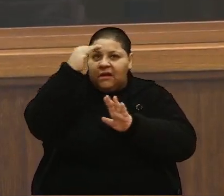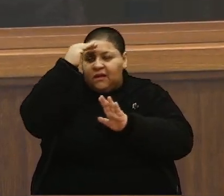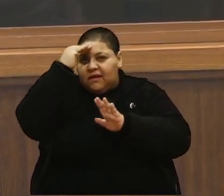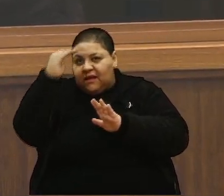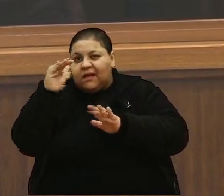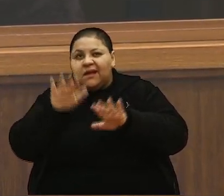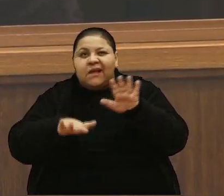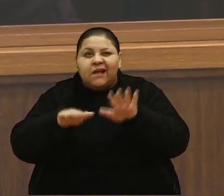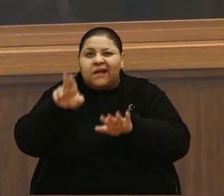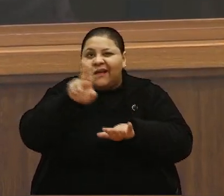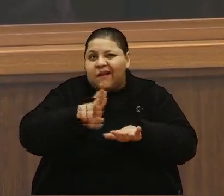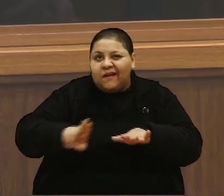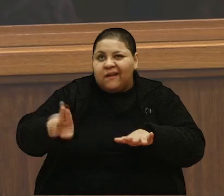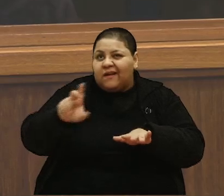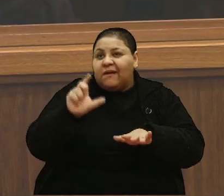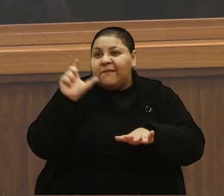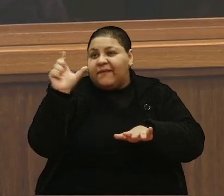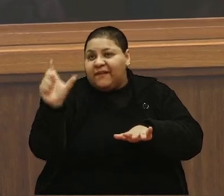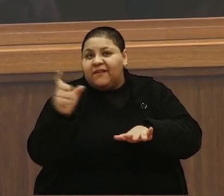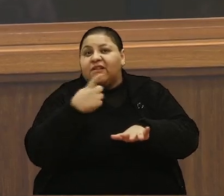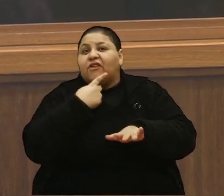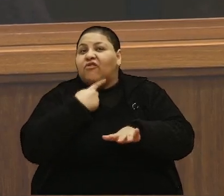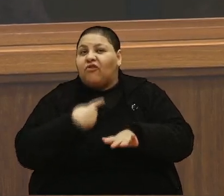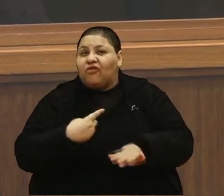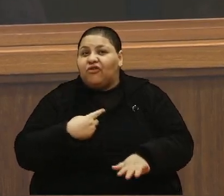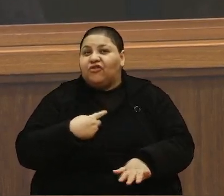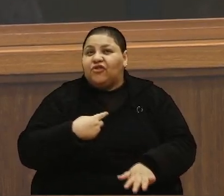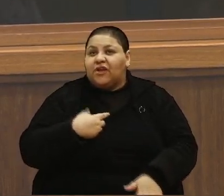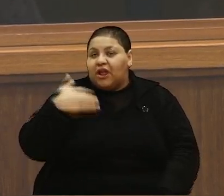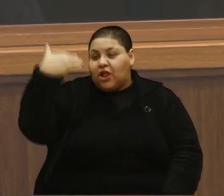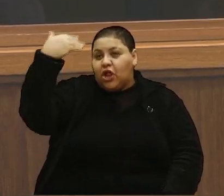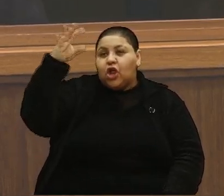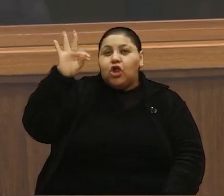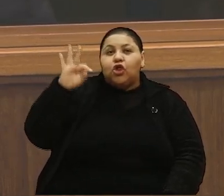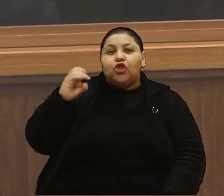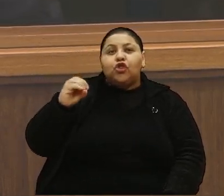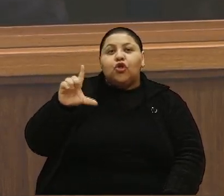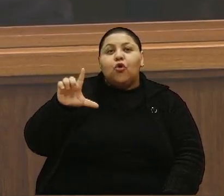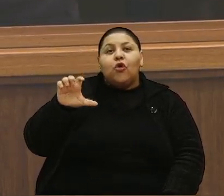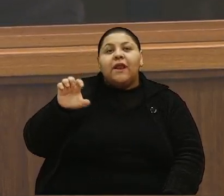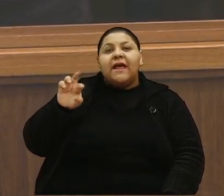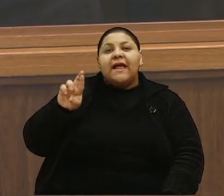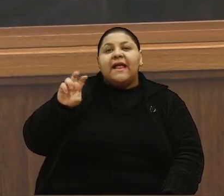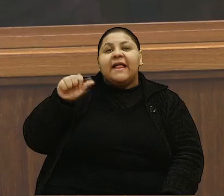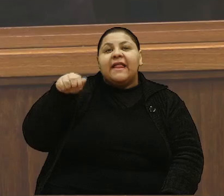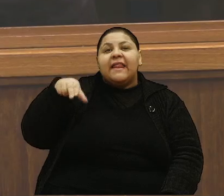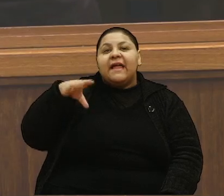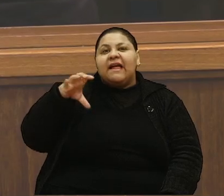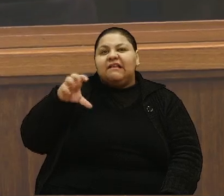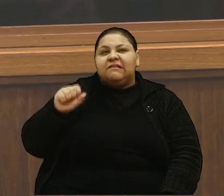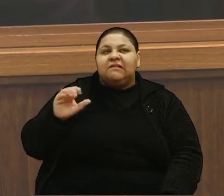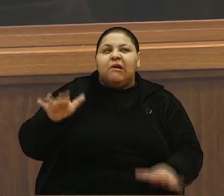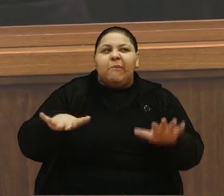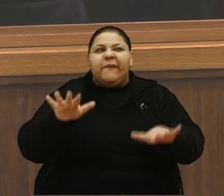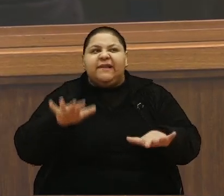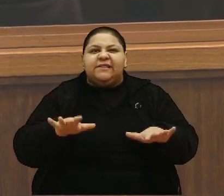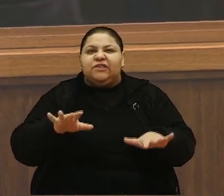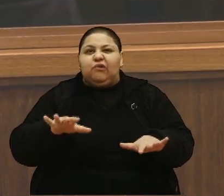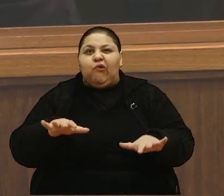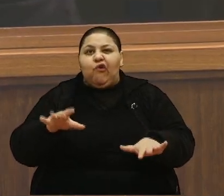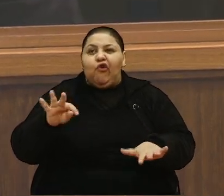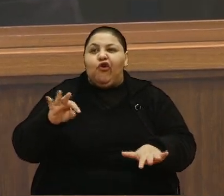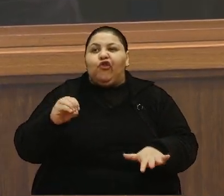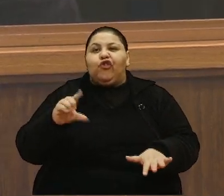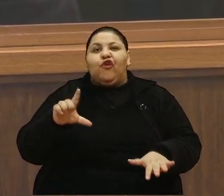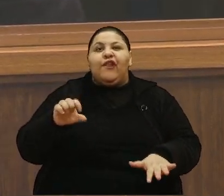vezes a gente usa até aquele termo que eu não gosto, que é o tolerância, né? Parece que tu tolera aquela população, né? Mas